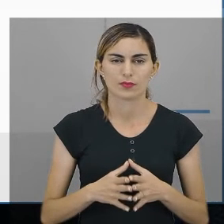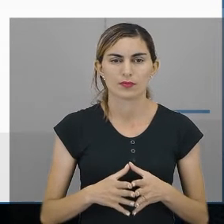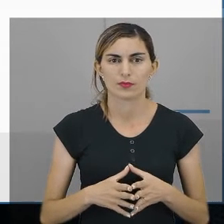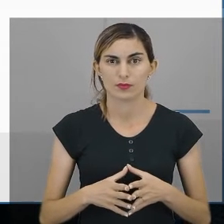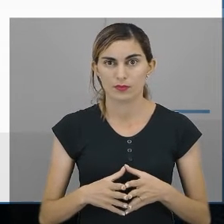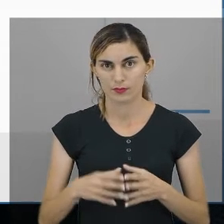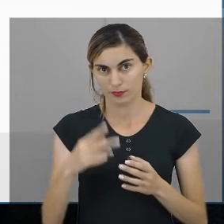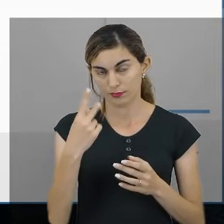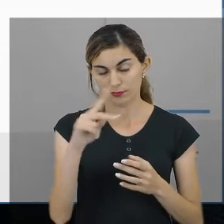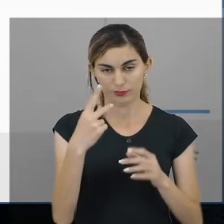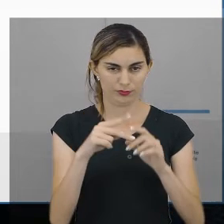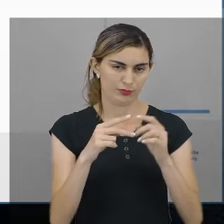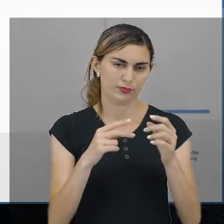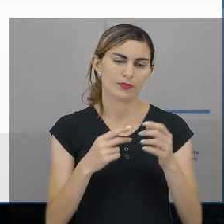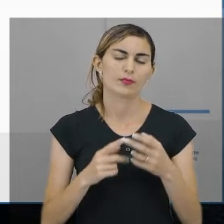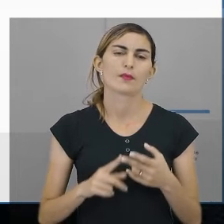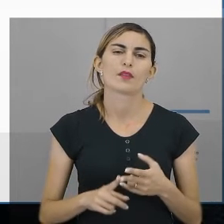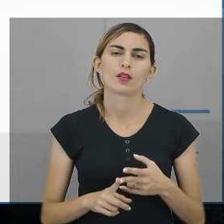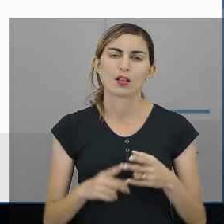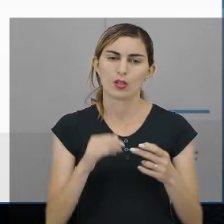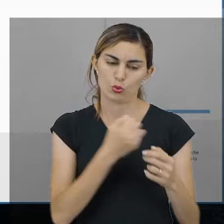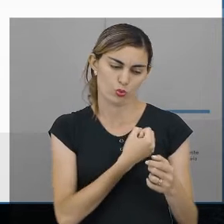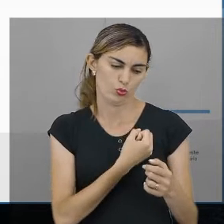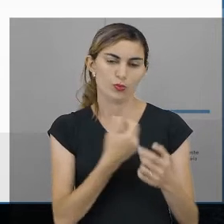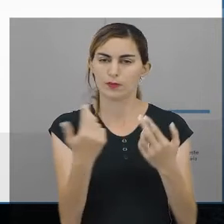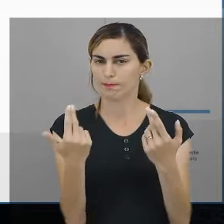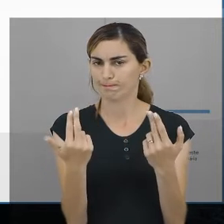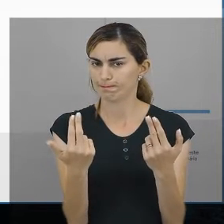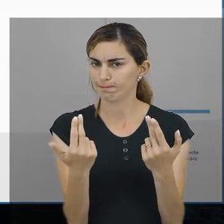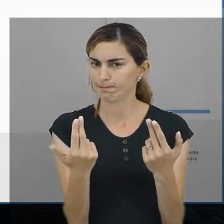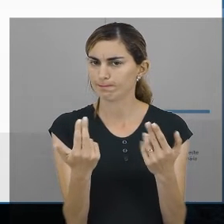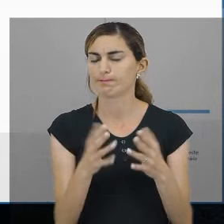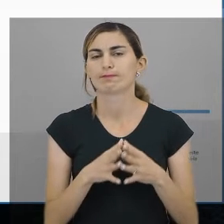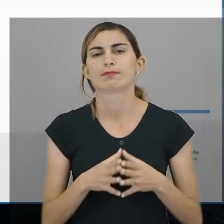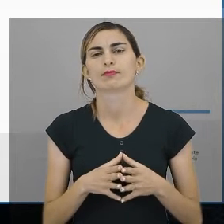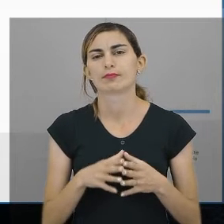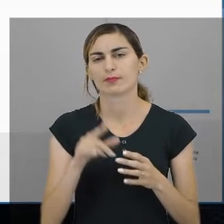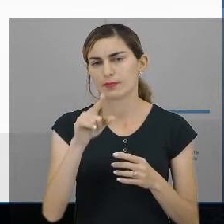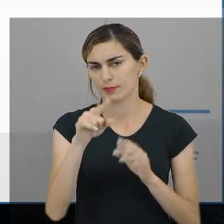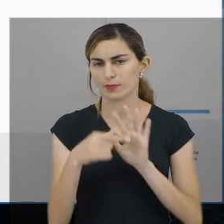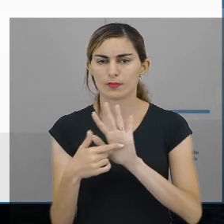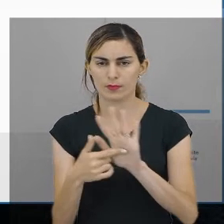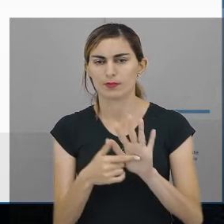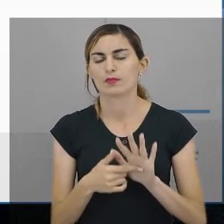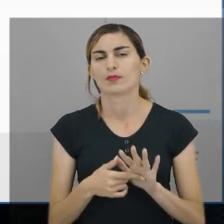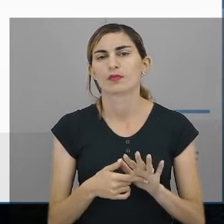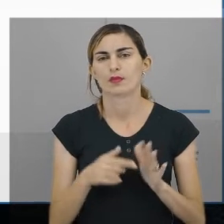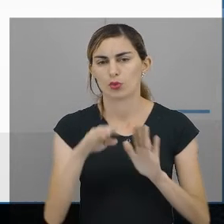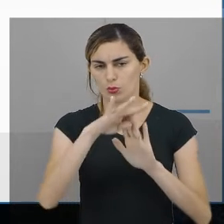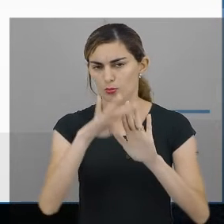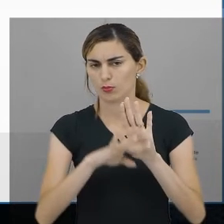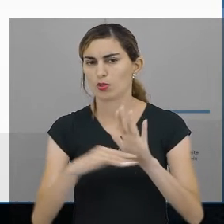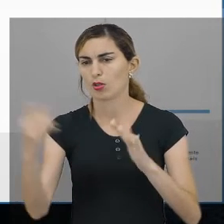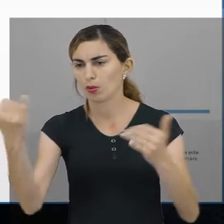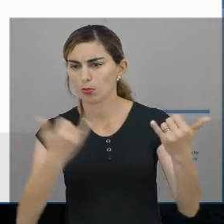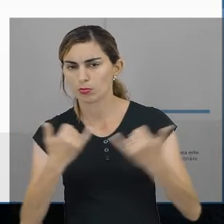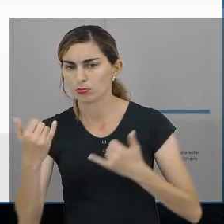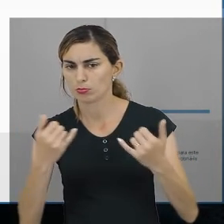do uso de operadores relacionais com números iguais. Aqui, o programa vai receber um